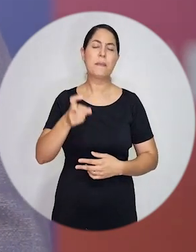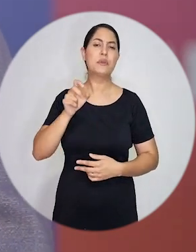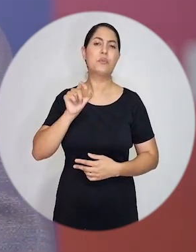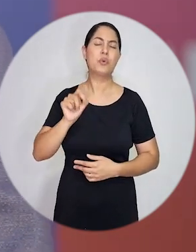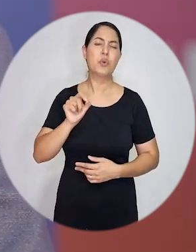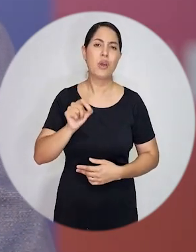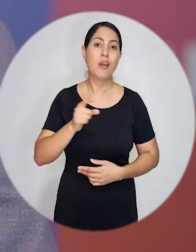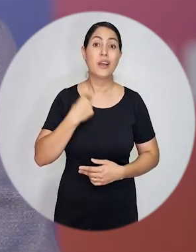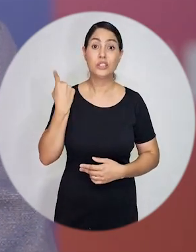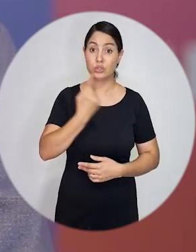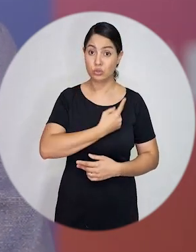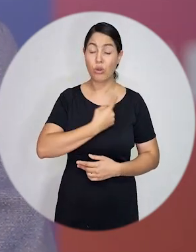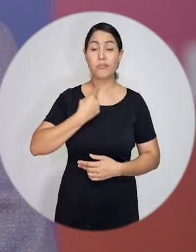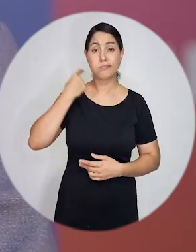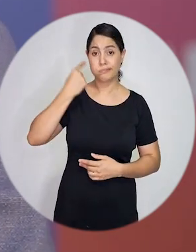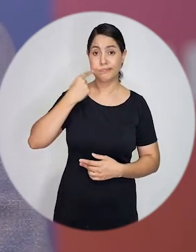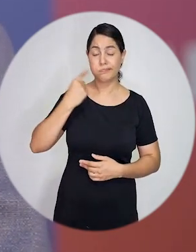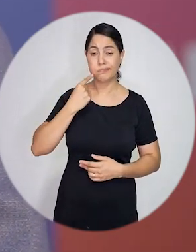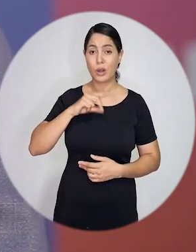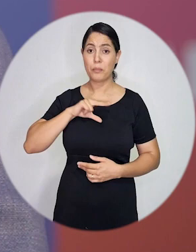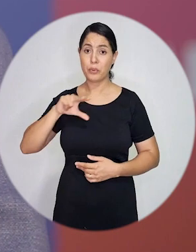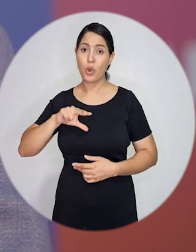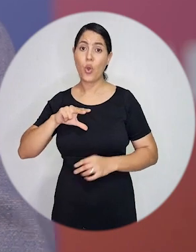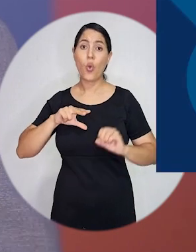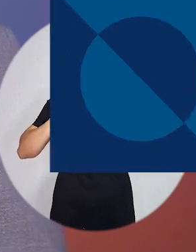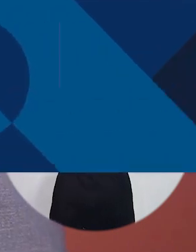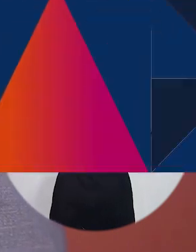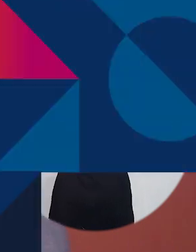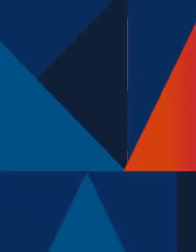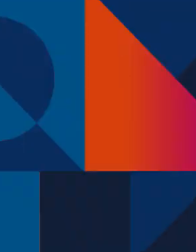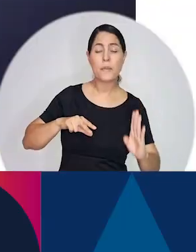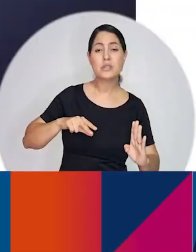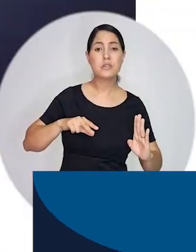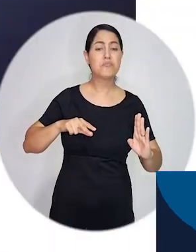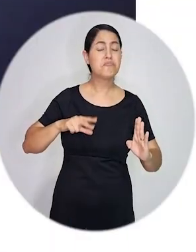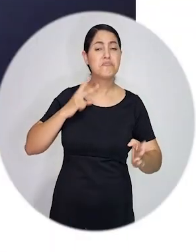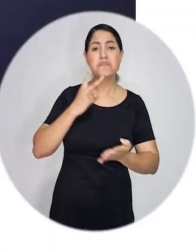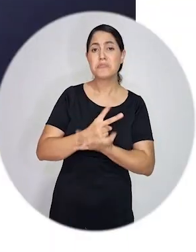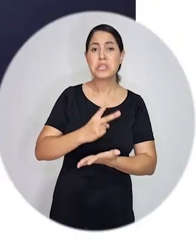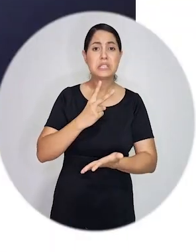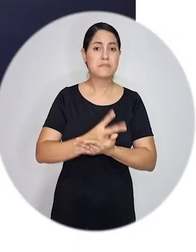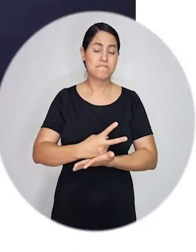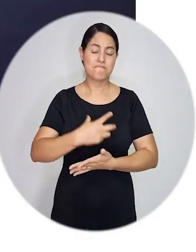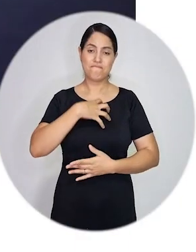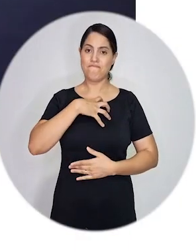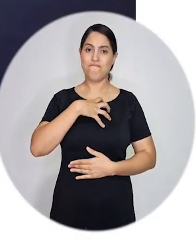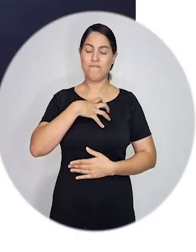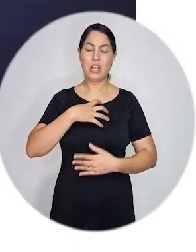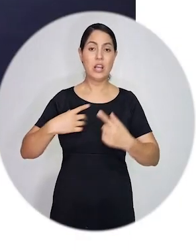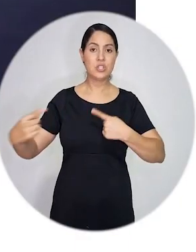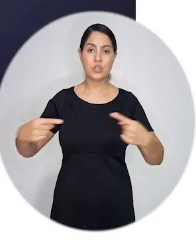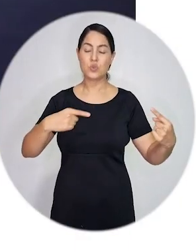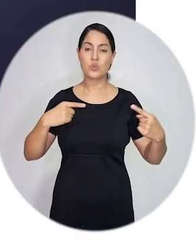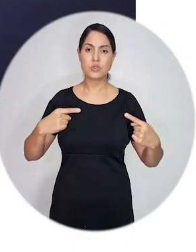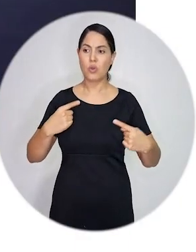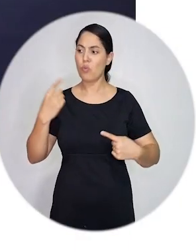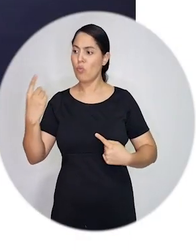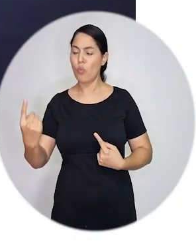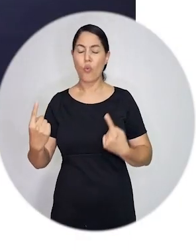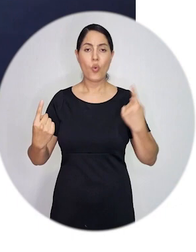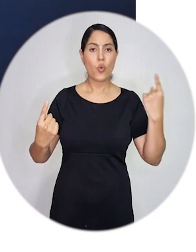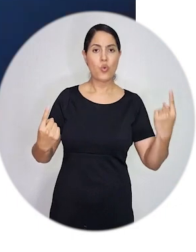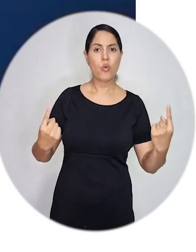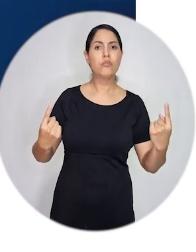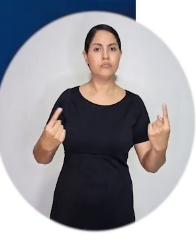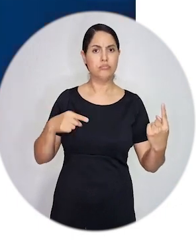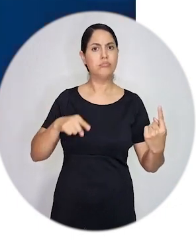vez mais que perceber que o ser advogado em Portugal ou no Brasil, na base, é a mesma coisa. E as discussões